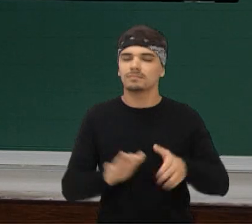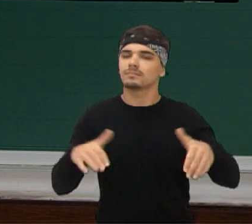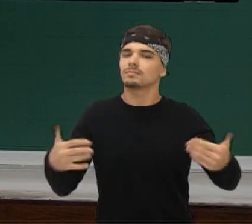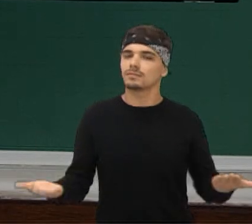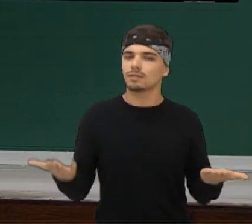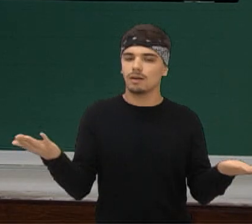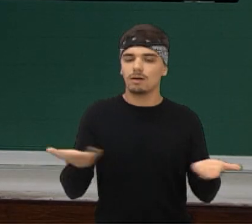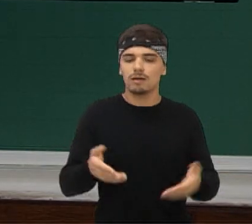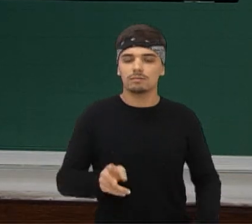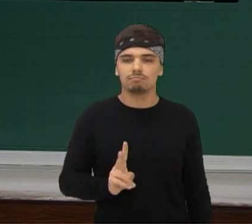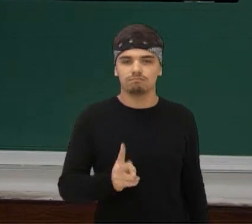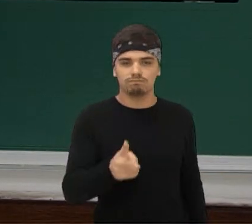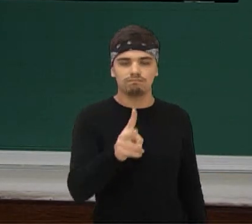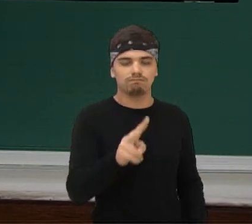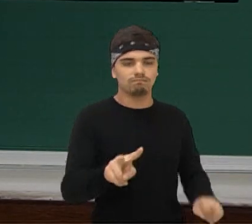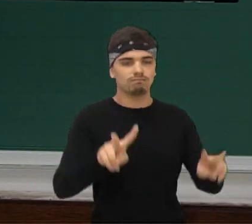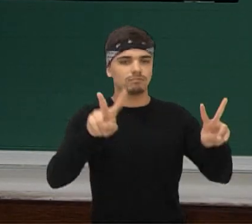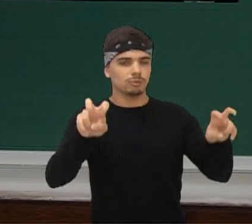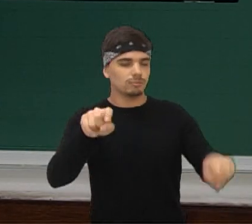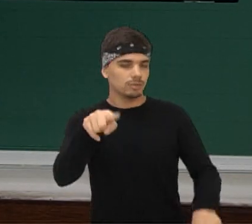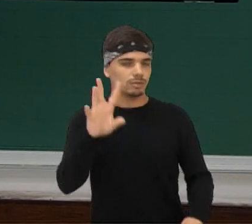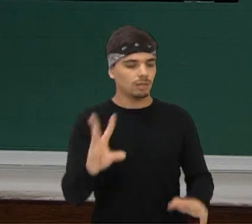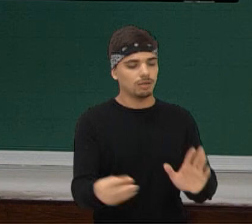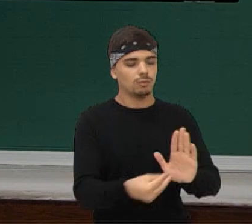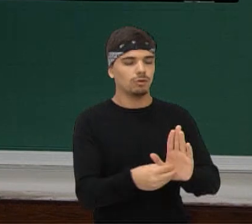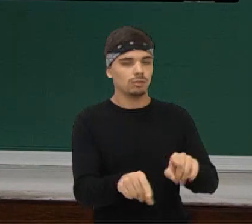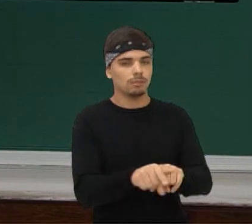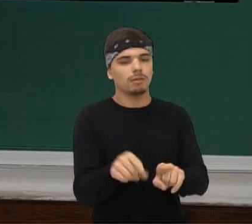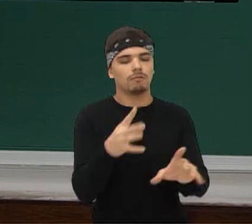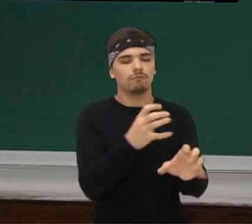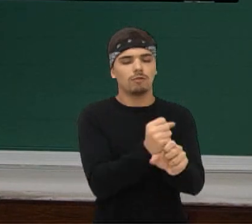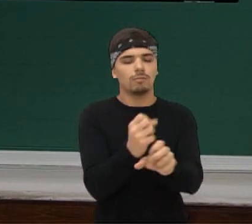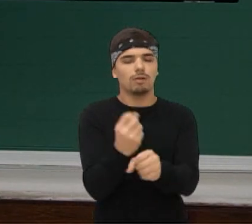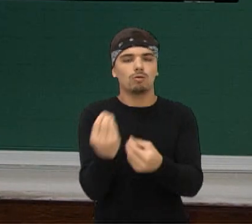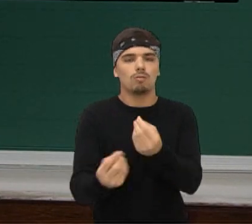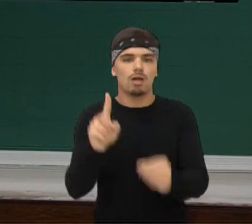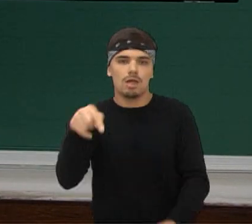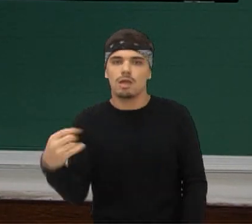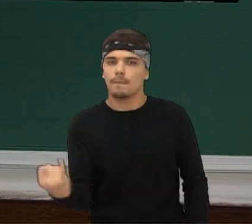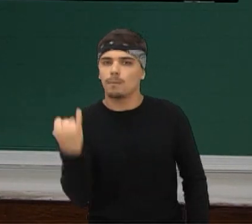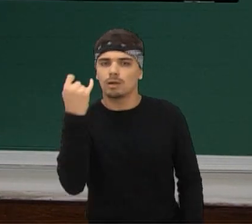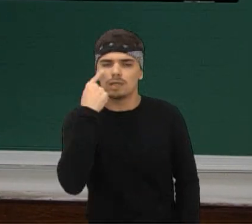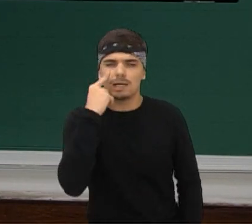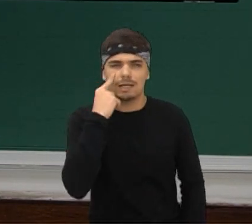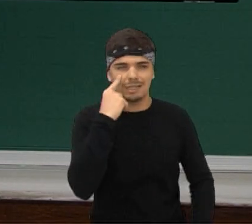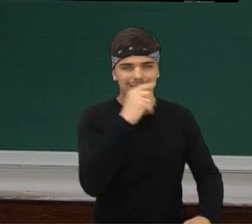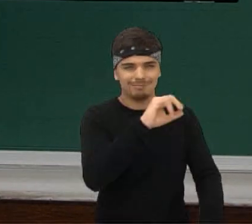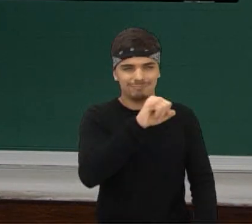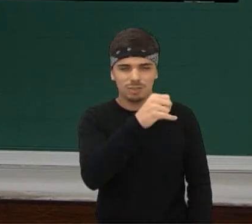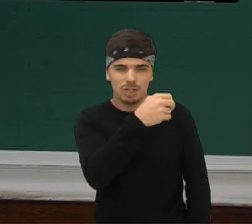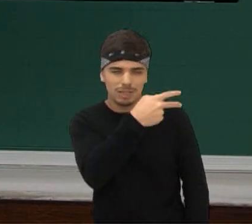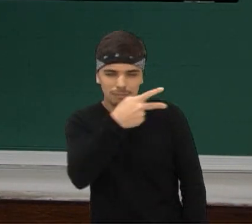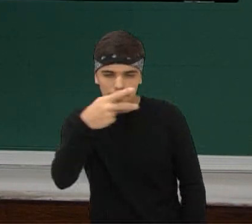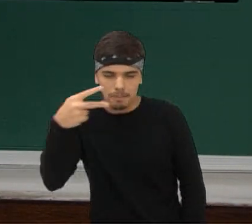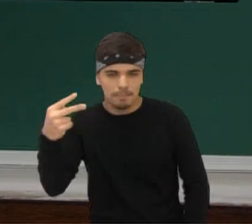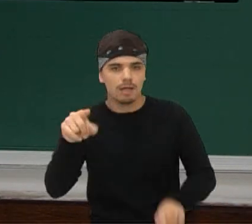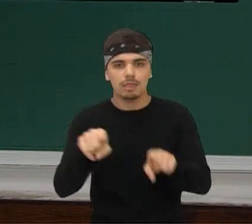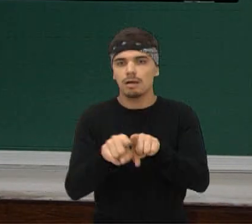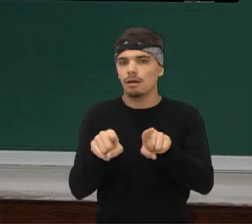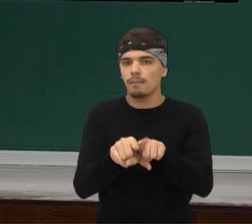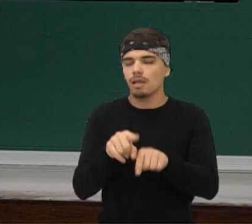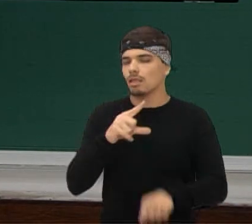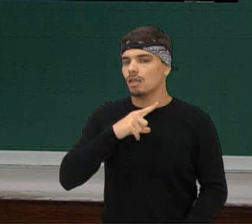Então, vamos continuar lá. Então, como você agora já colocou, né, a fórmula, que é super importante no seu caderno, então, o que a gente